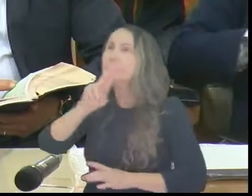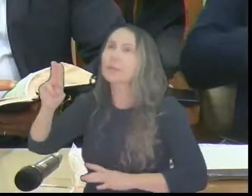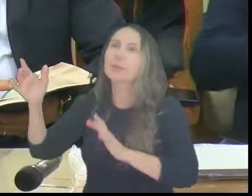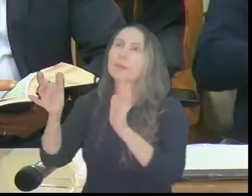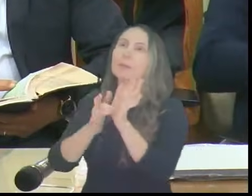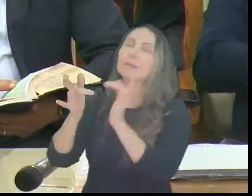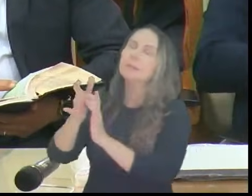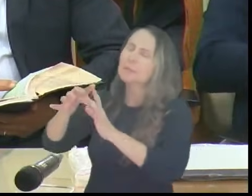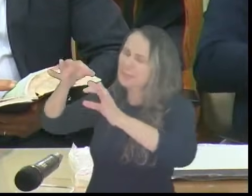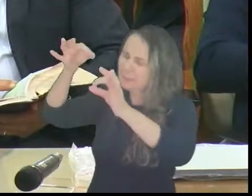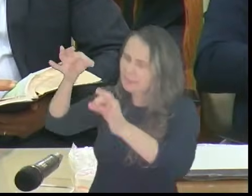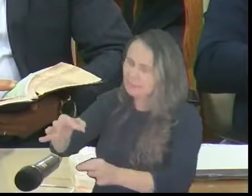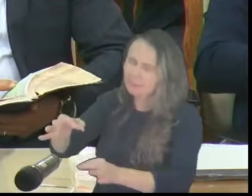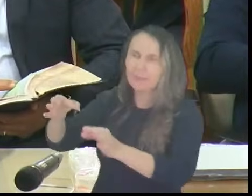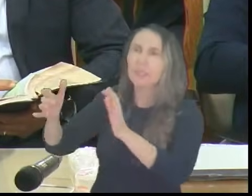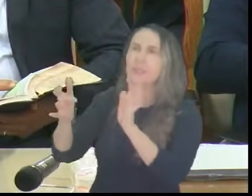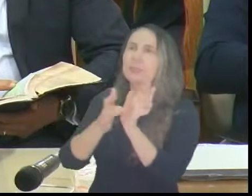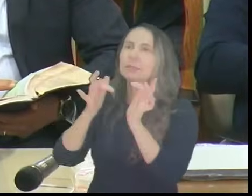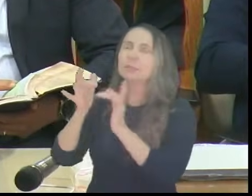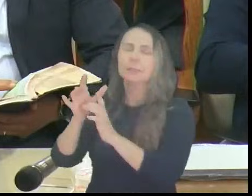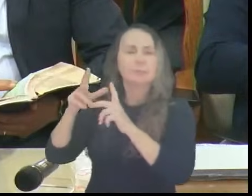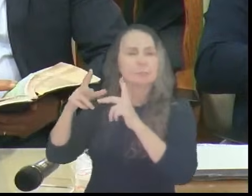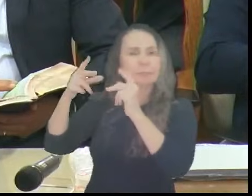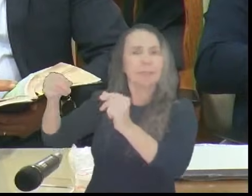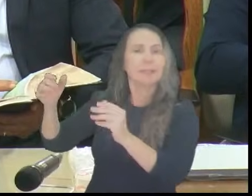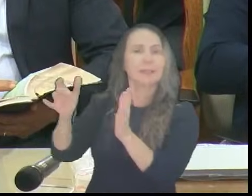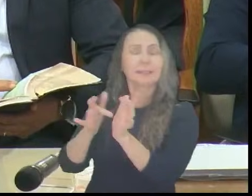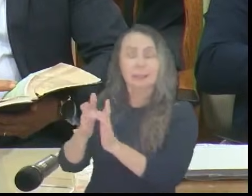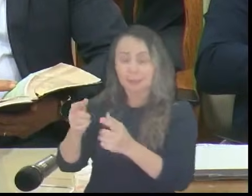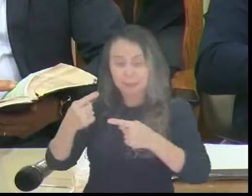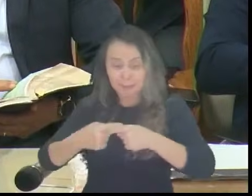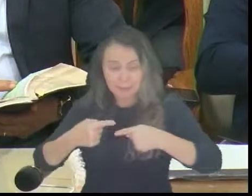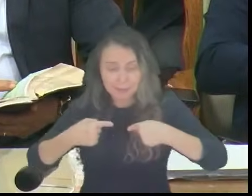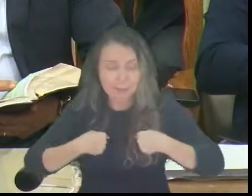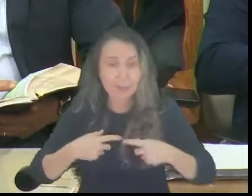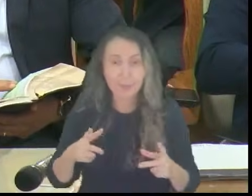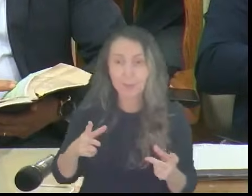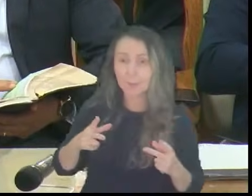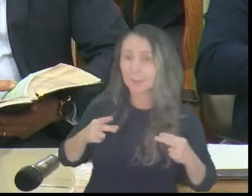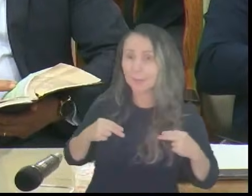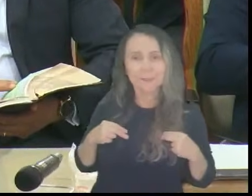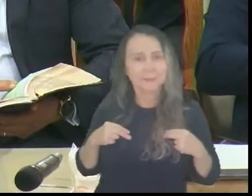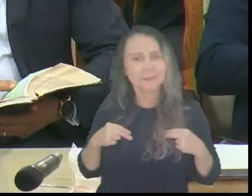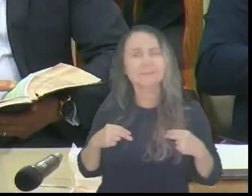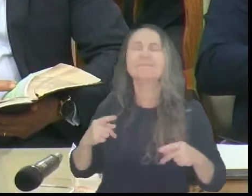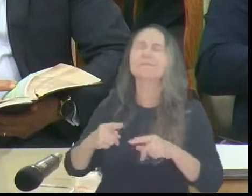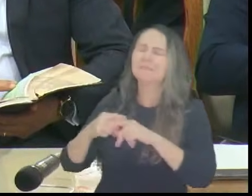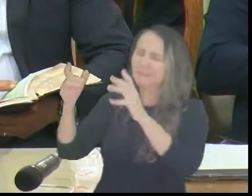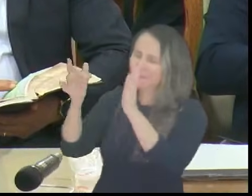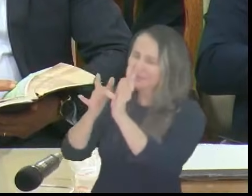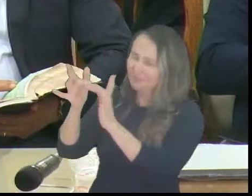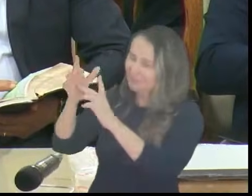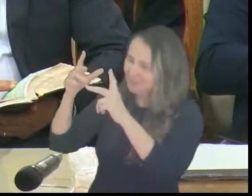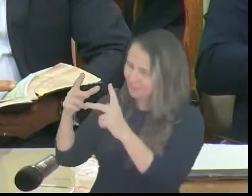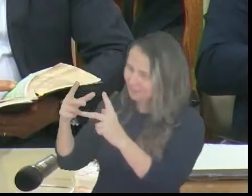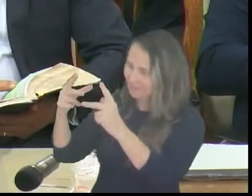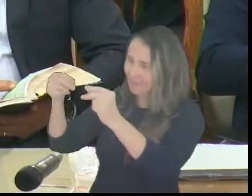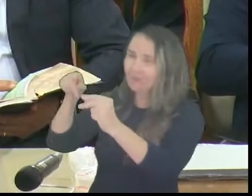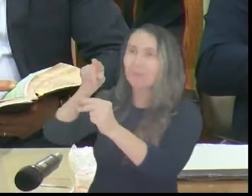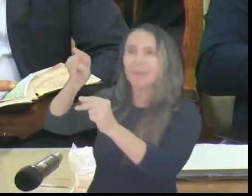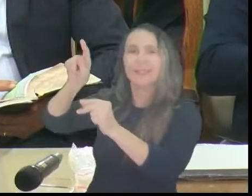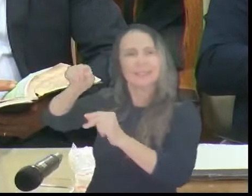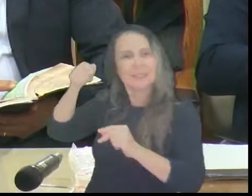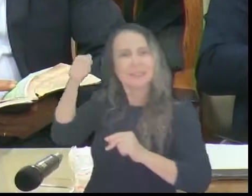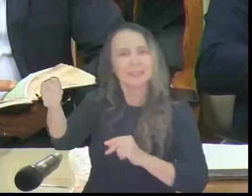de Jesus, é pelo crédito de Jesus, porque eu não tenho crédito. Quem tem crédito diante de ti é Jesus.